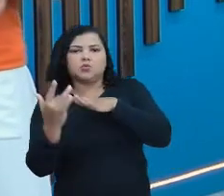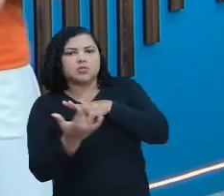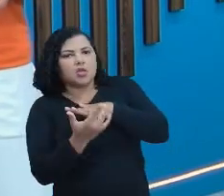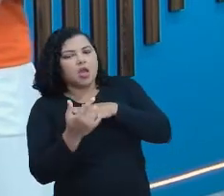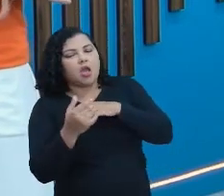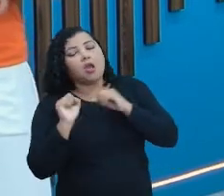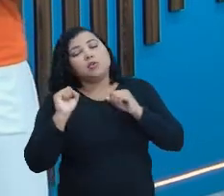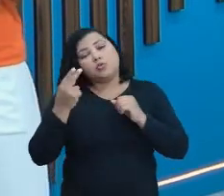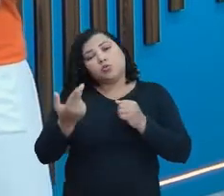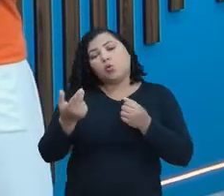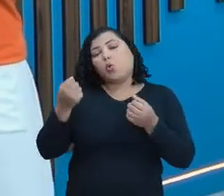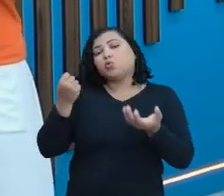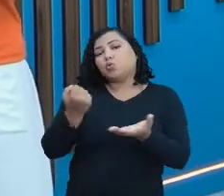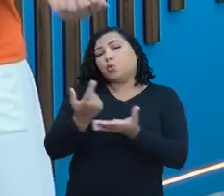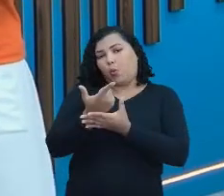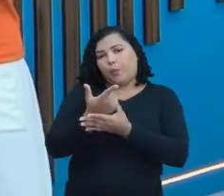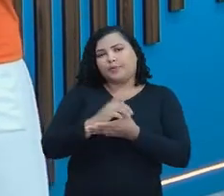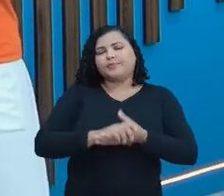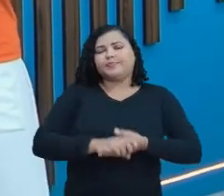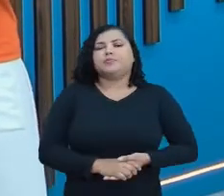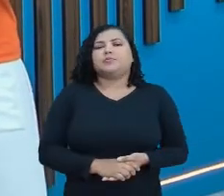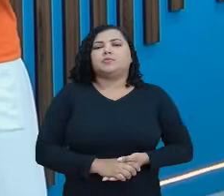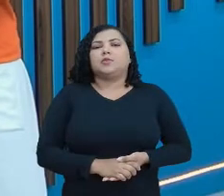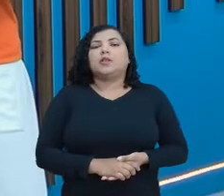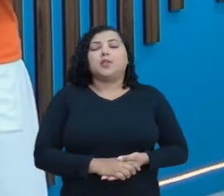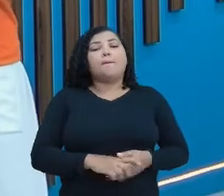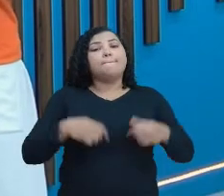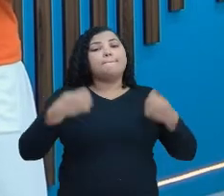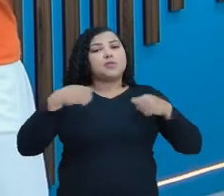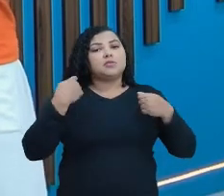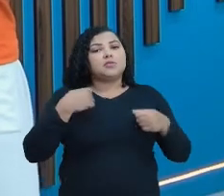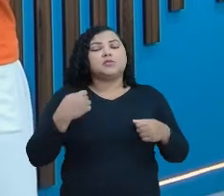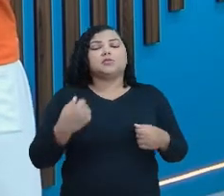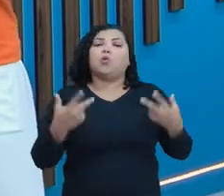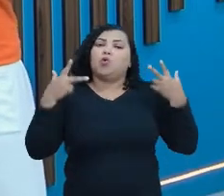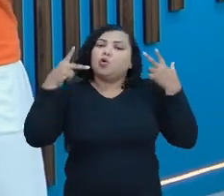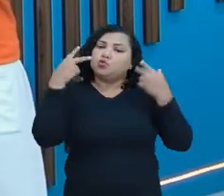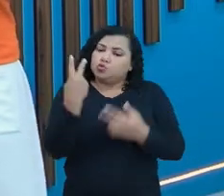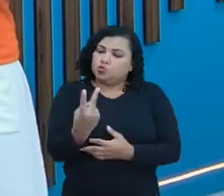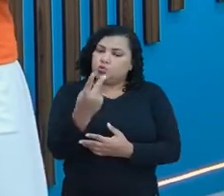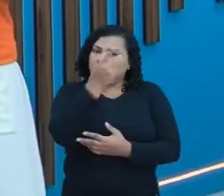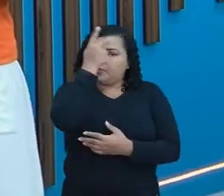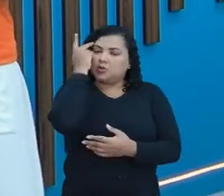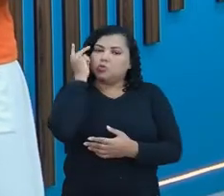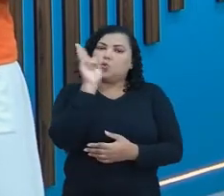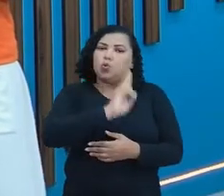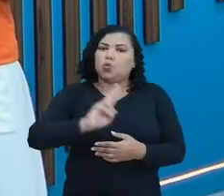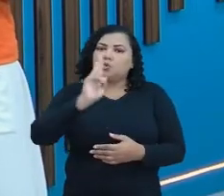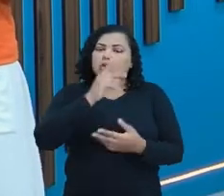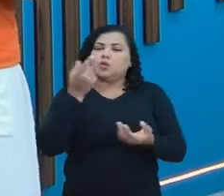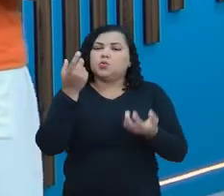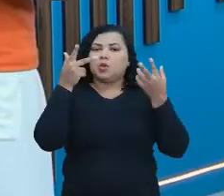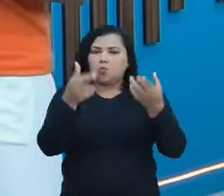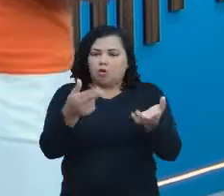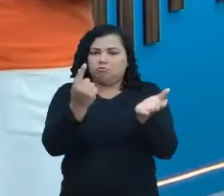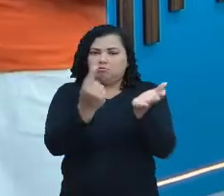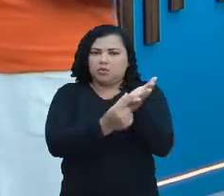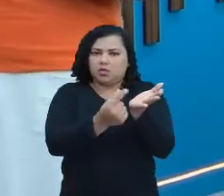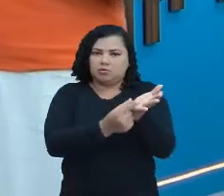chats, mas é necessário que ambos estejam conectados ao mesmo serviço,